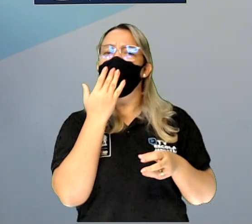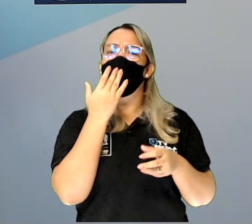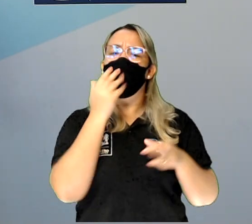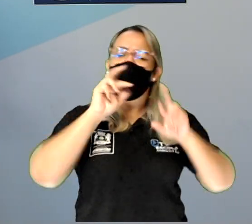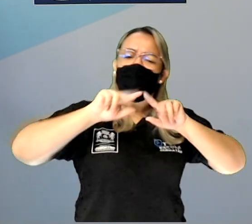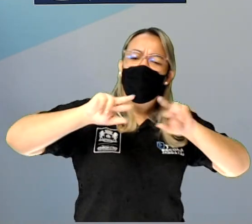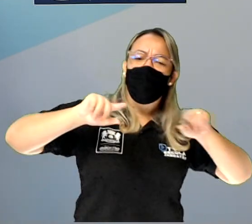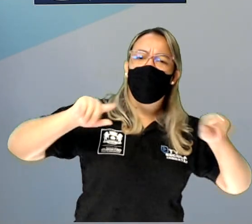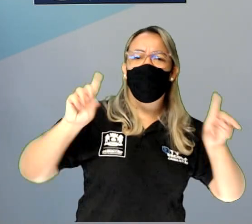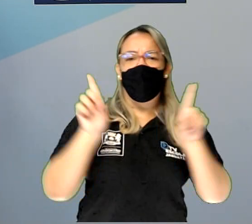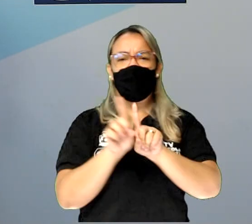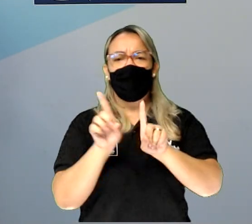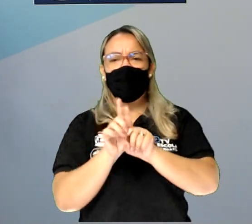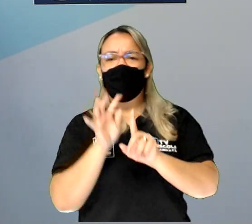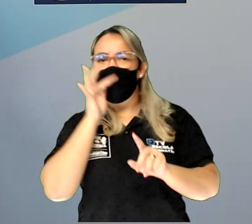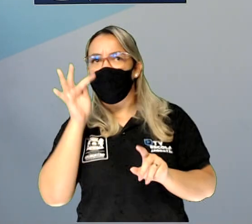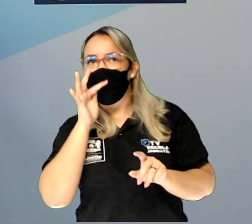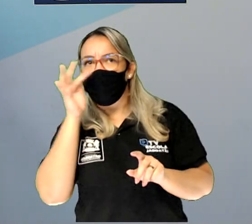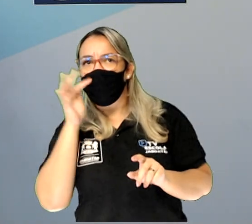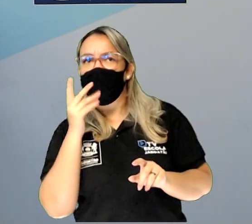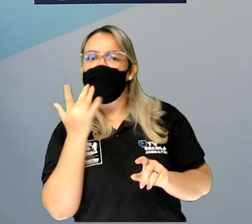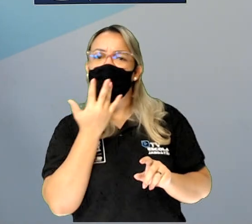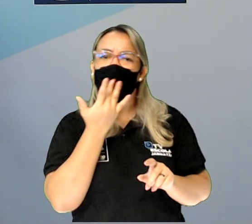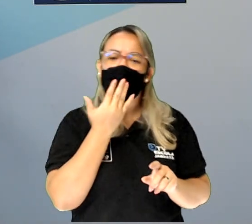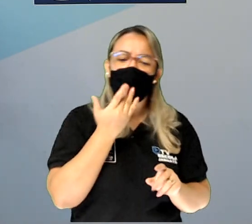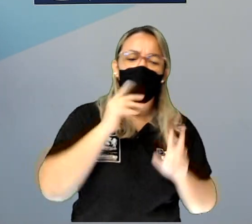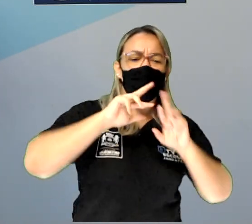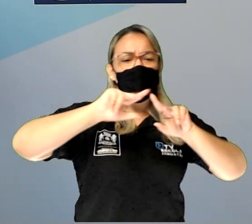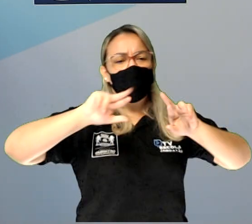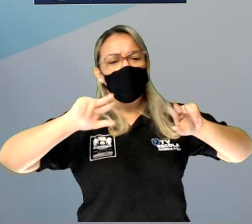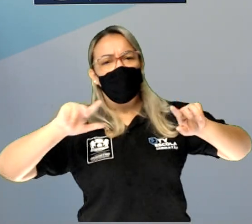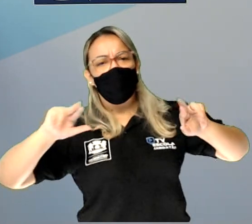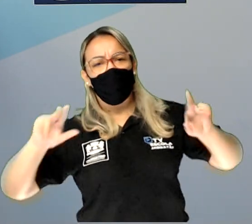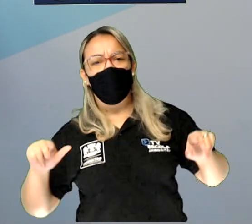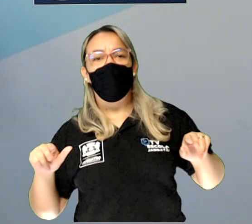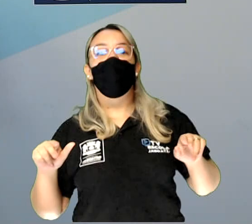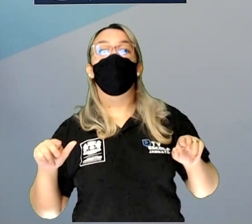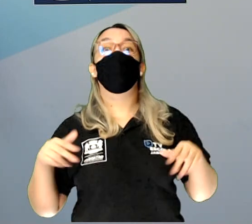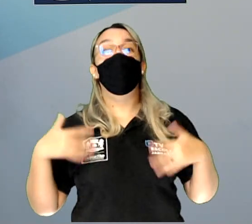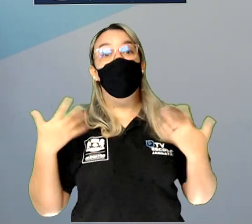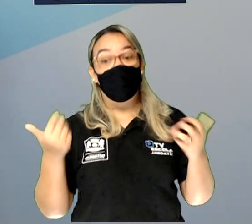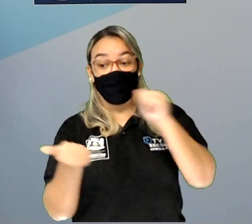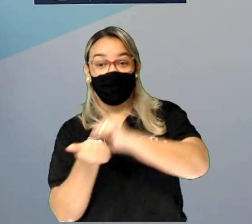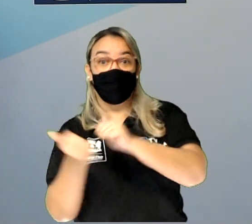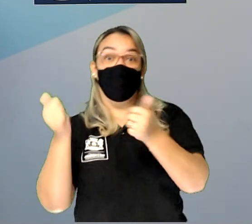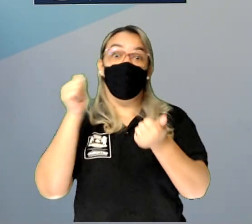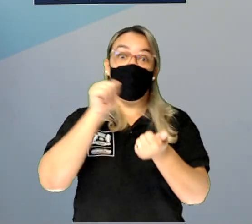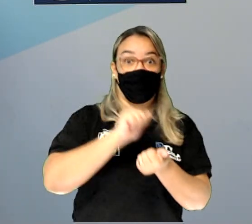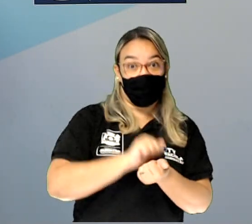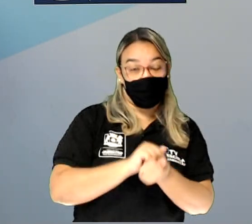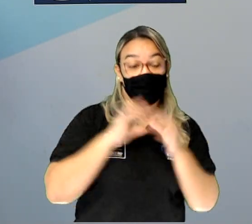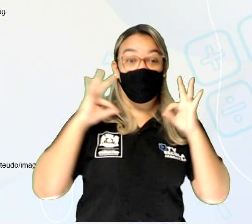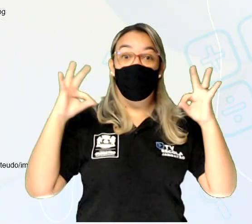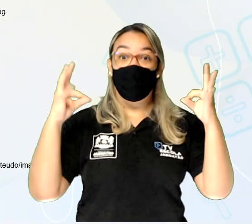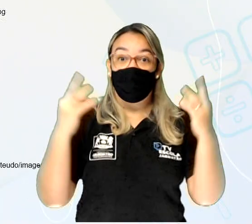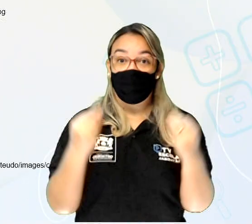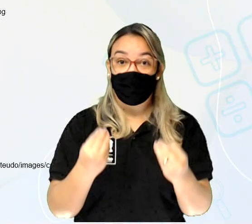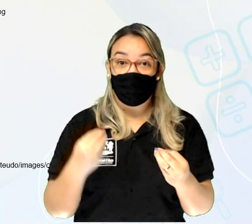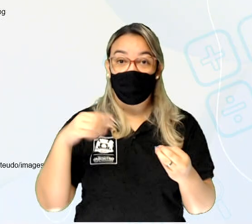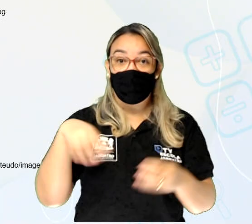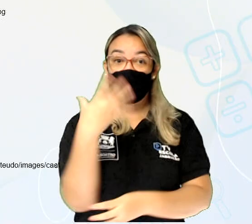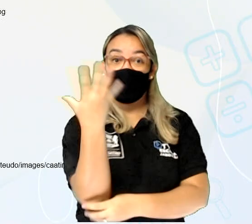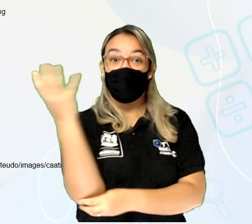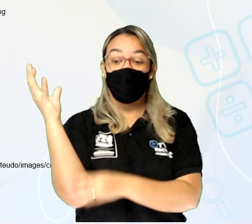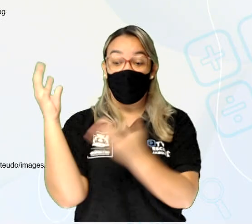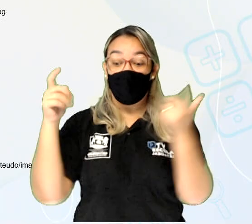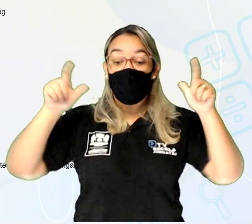existem plantas de todas as cores e tamanhos, todos adaptáveis para o meio em